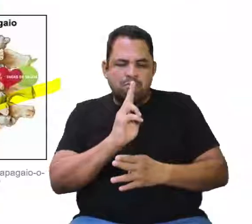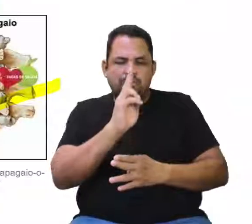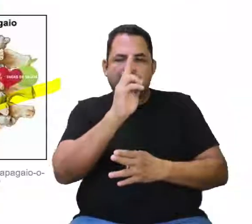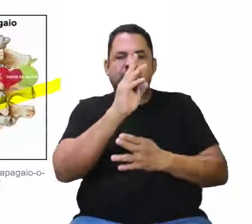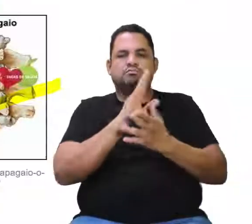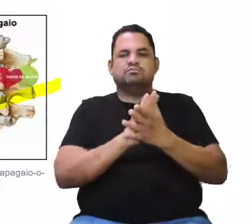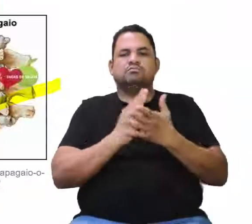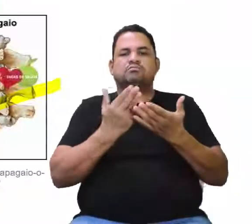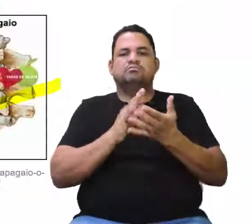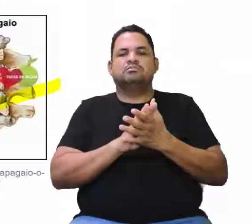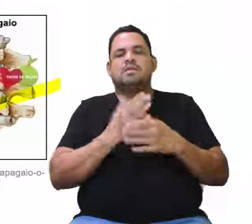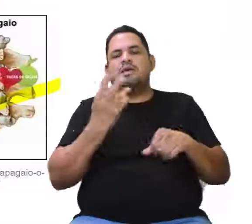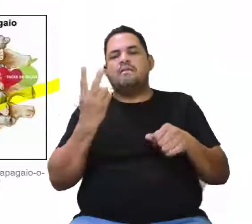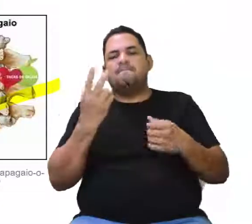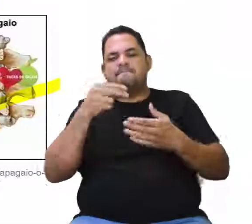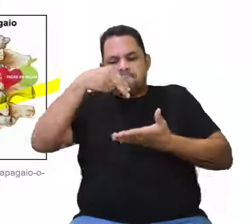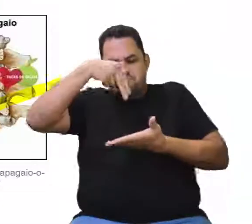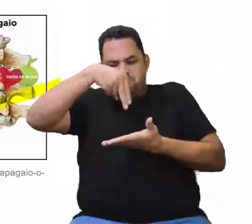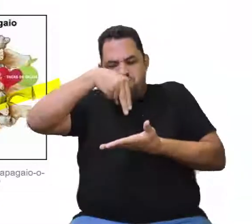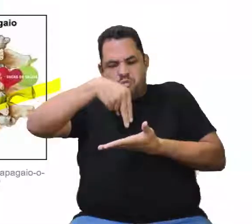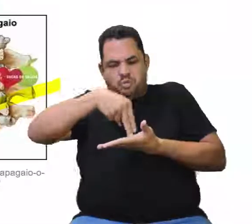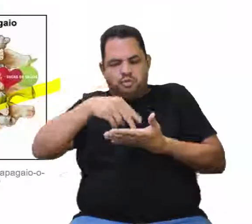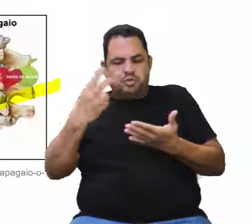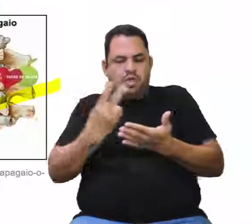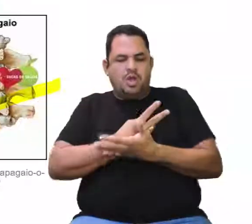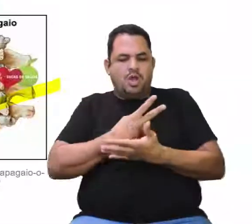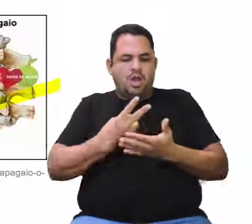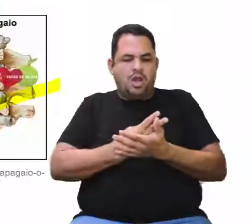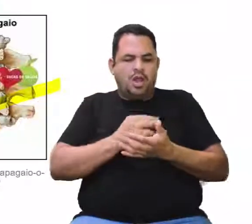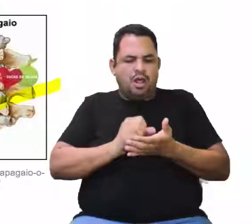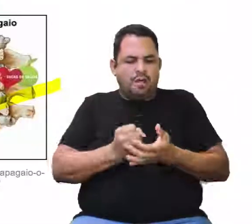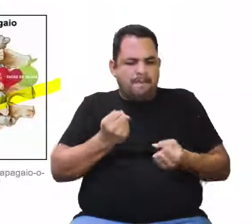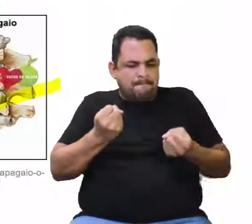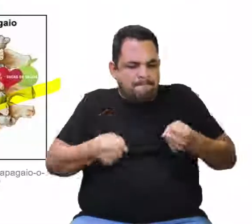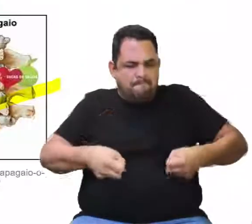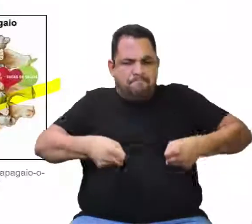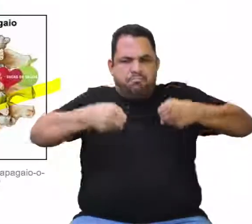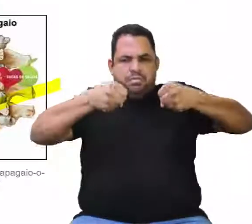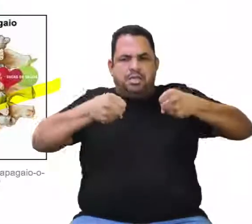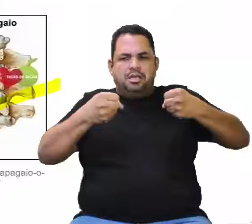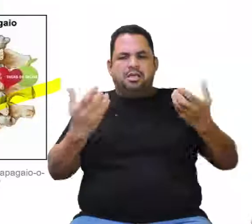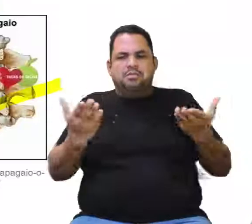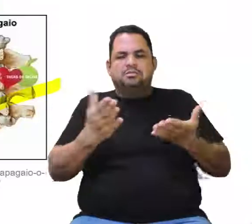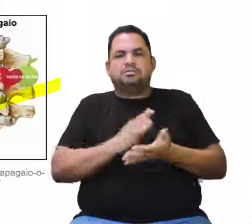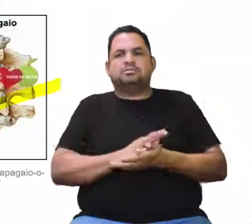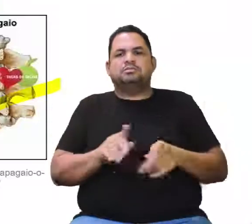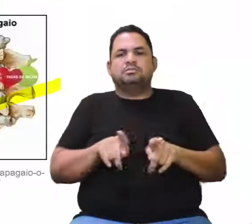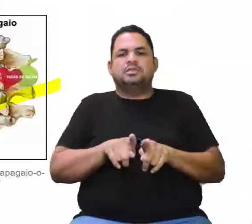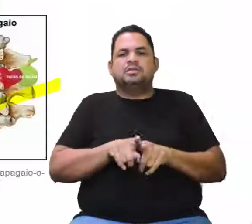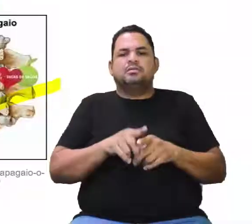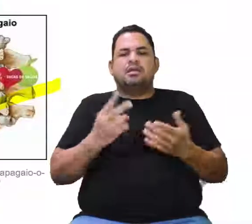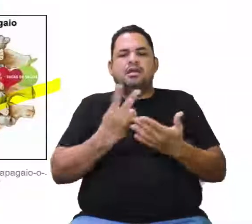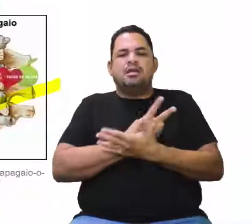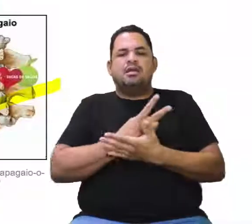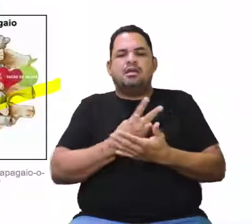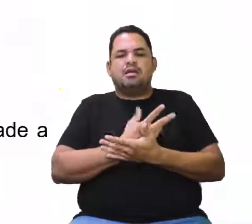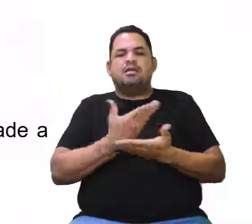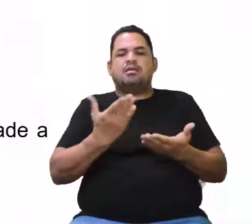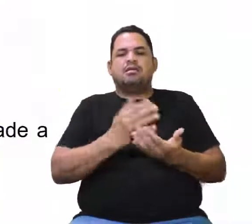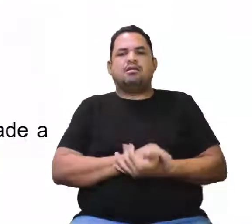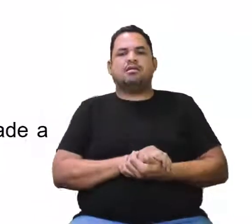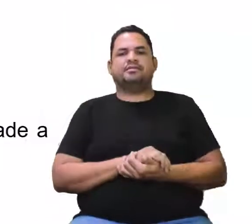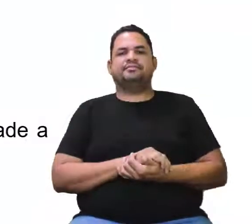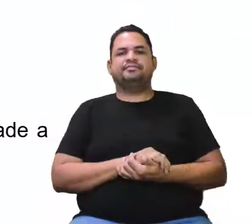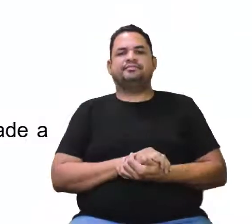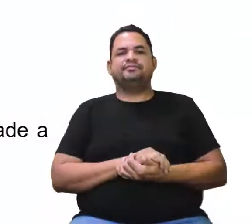processo, são maus hábitos posturais, é carga de peso exagerada também, tudo vai estar associado.